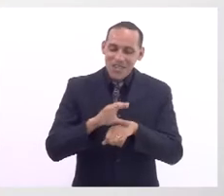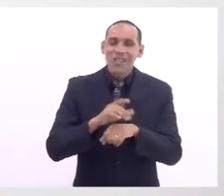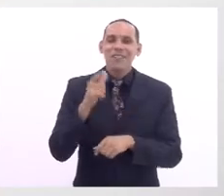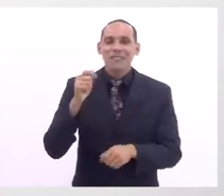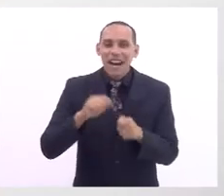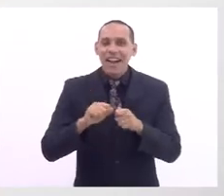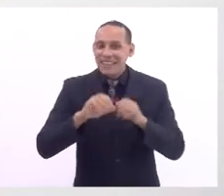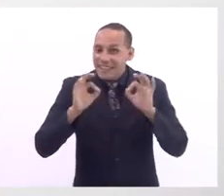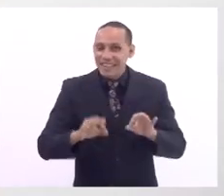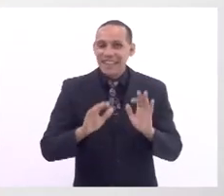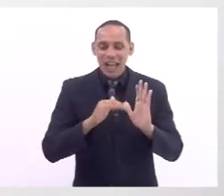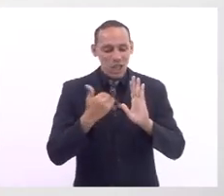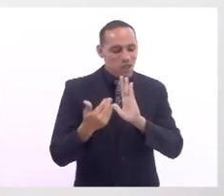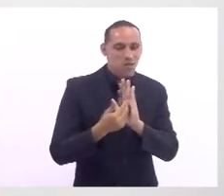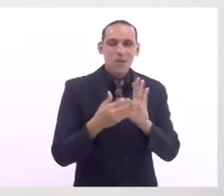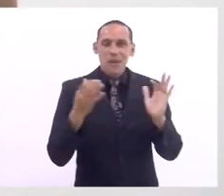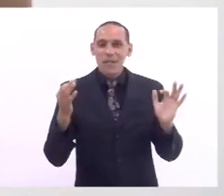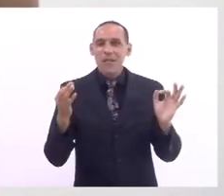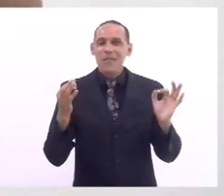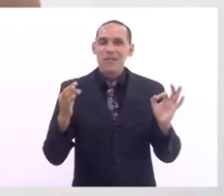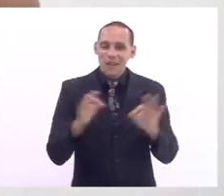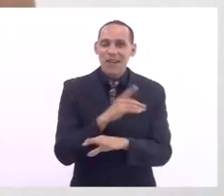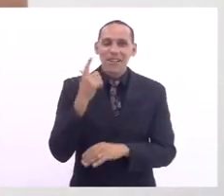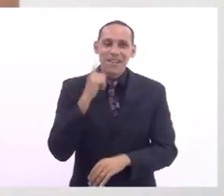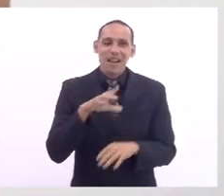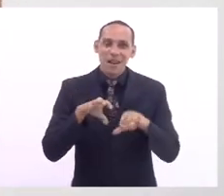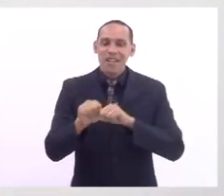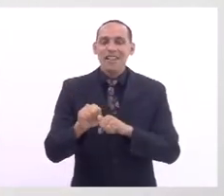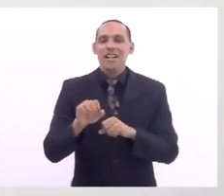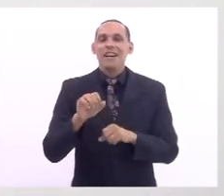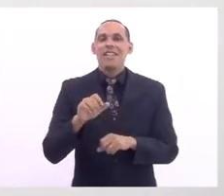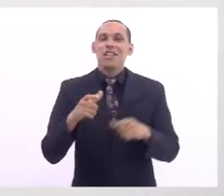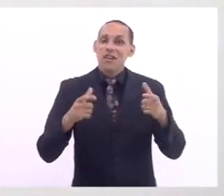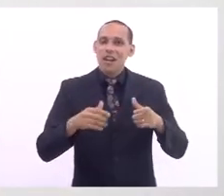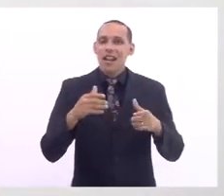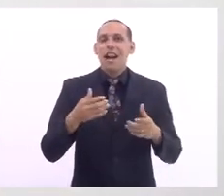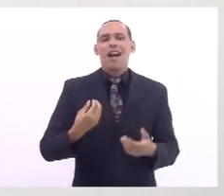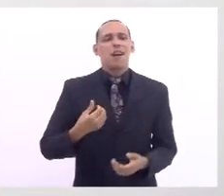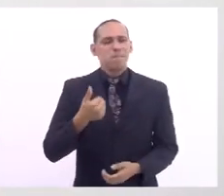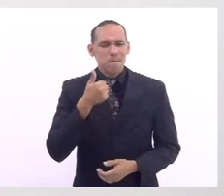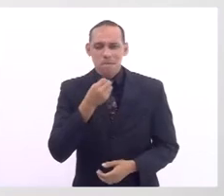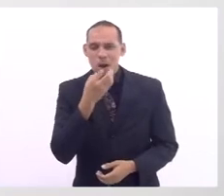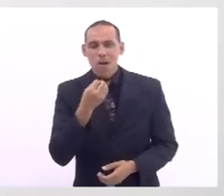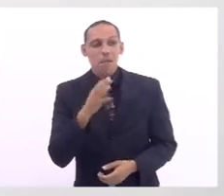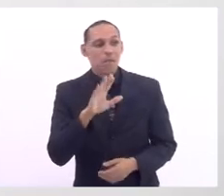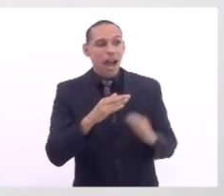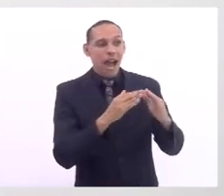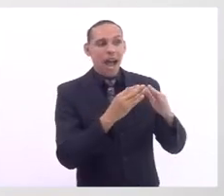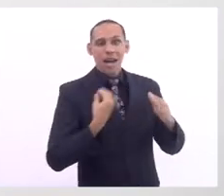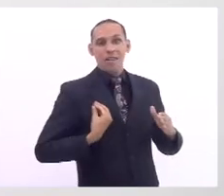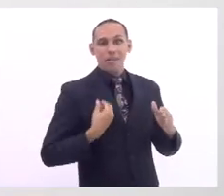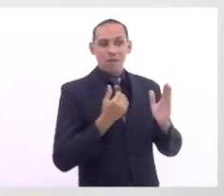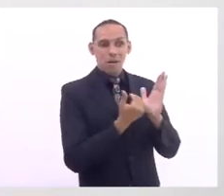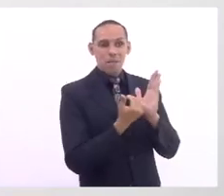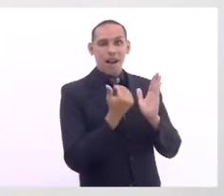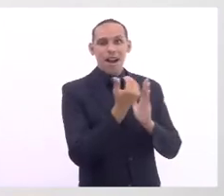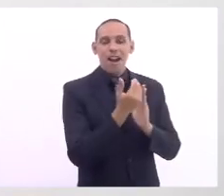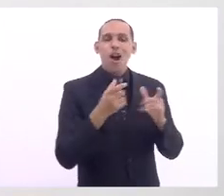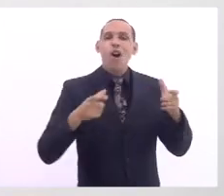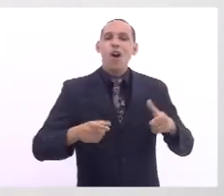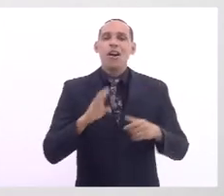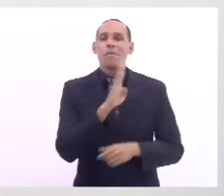negócio fiz o curso todinho que foi no lugar bacana também mais aí com essa casa mais Viva cada vez mais vive maior foi na